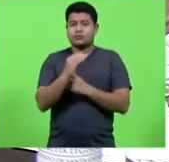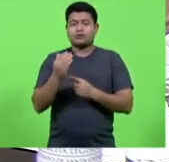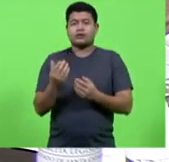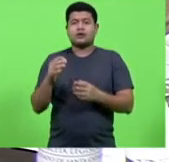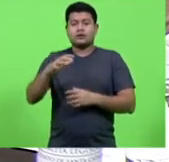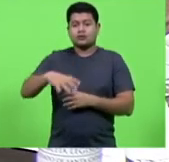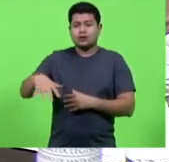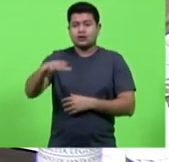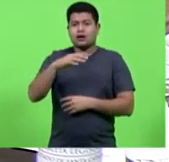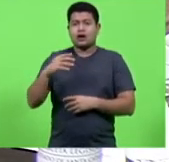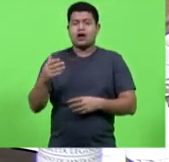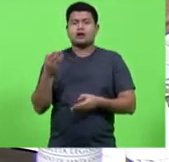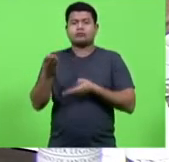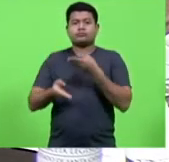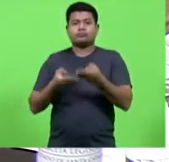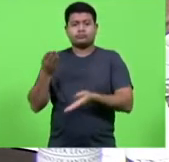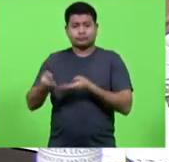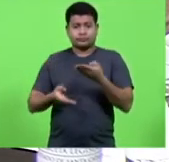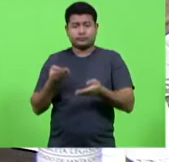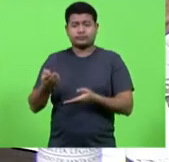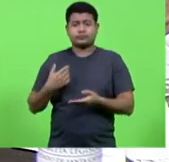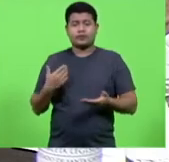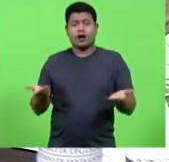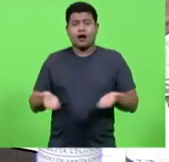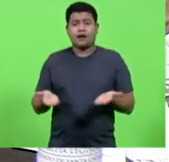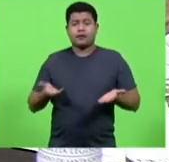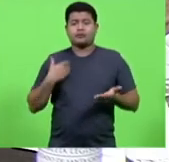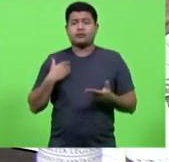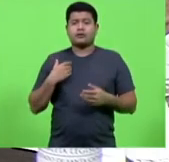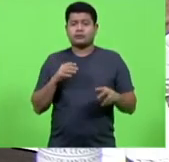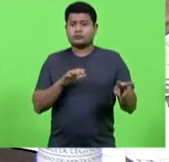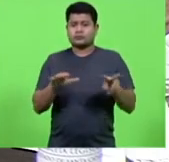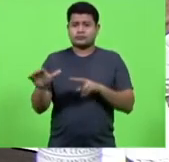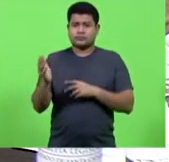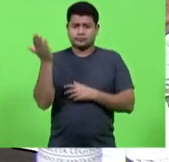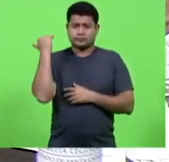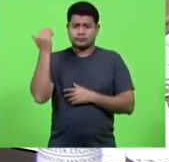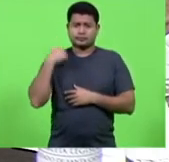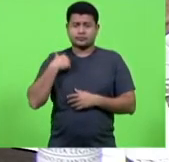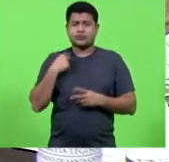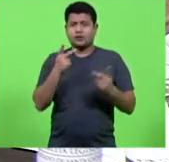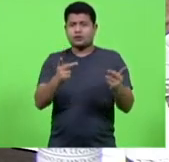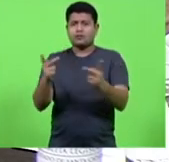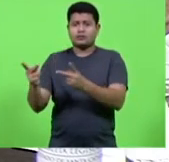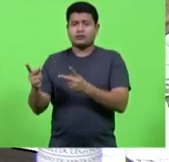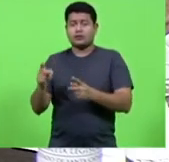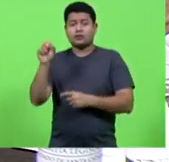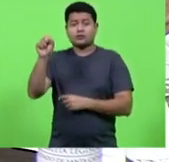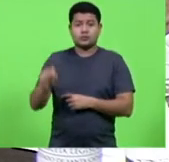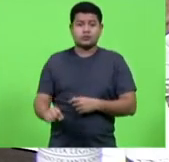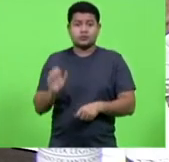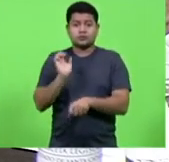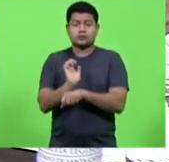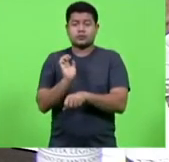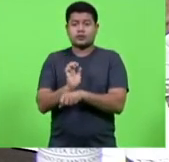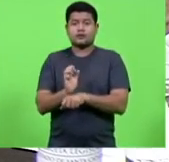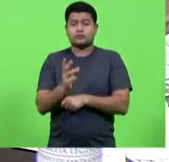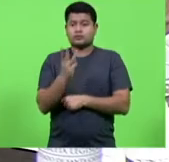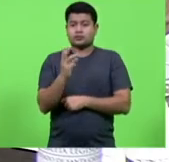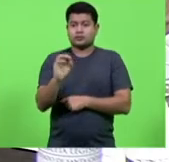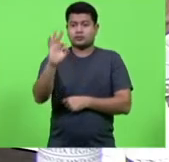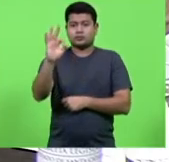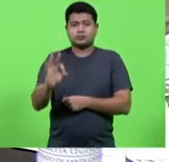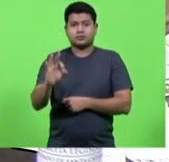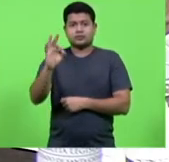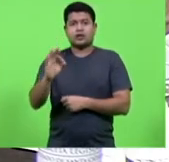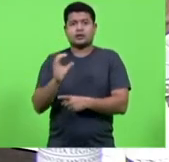de semana, de fazer aí uma série de visitas no sul do estado, onde 30% das comunidades